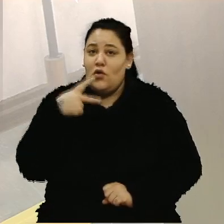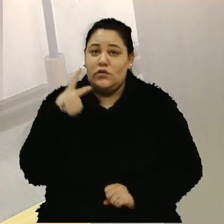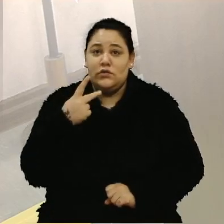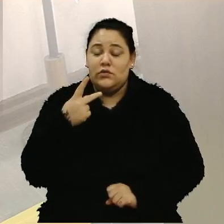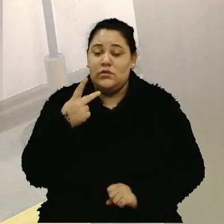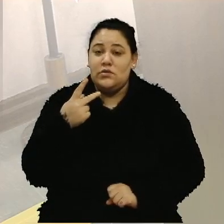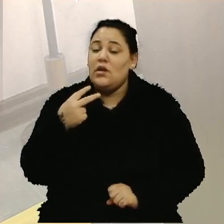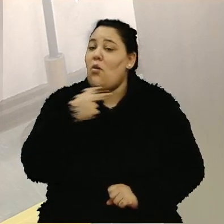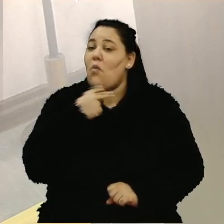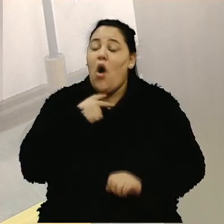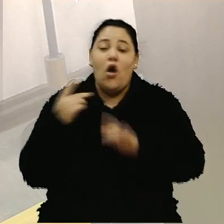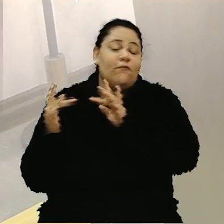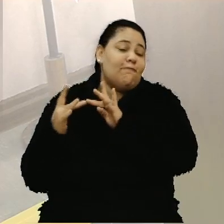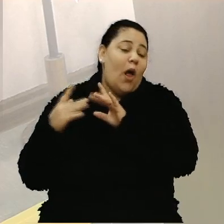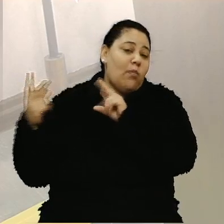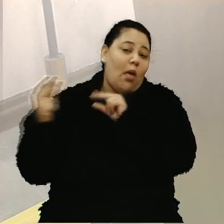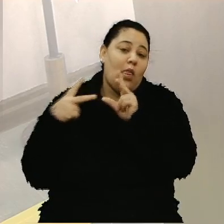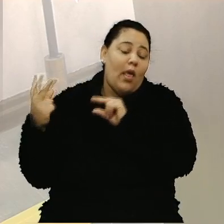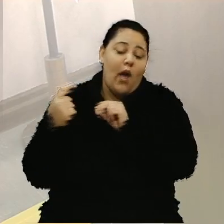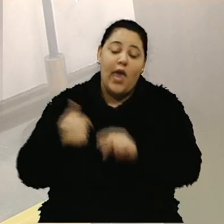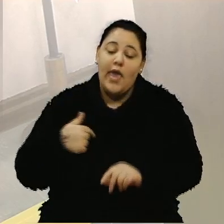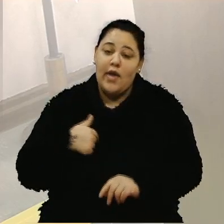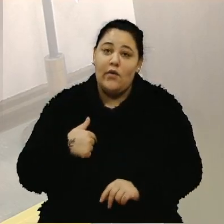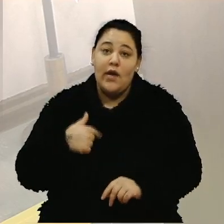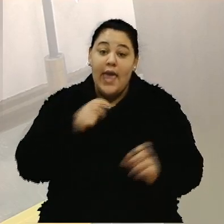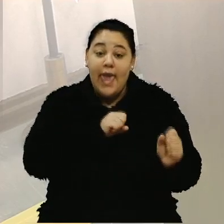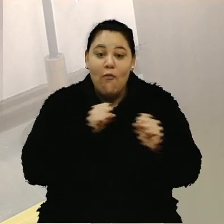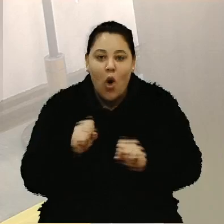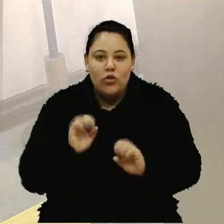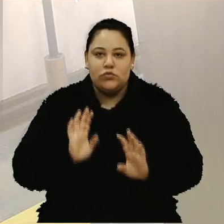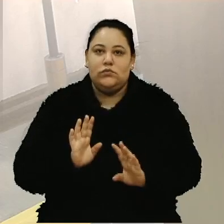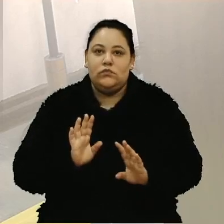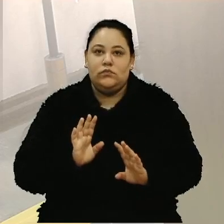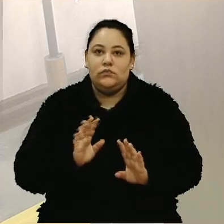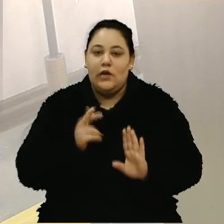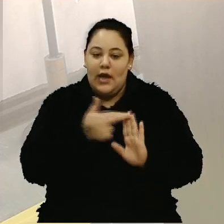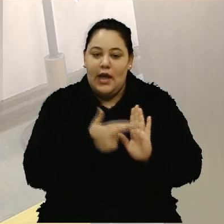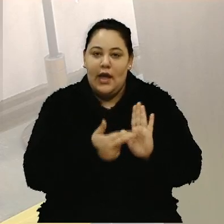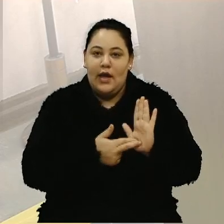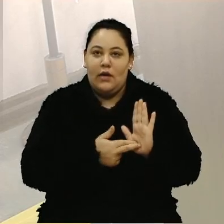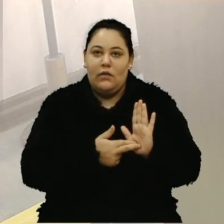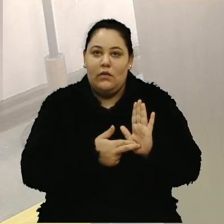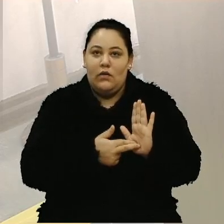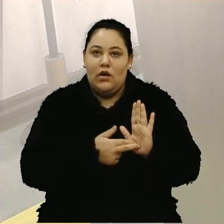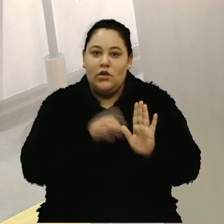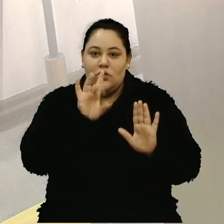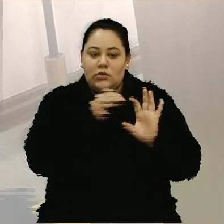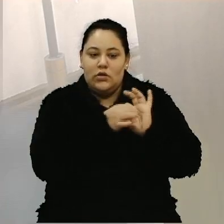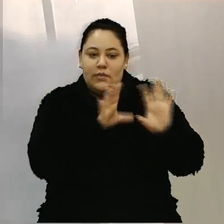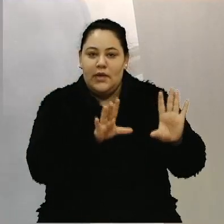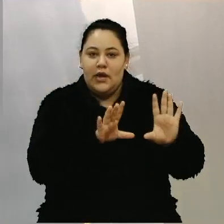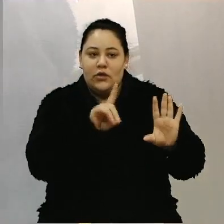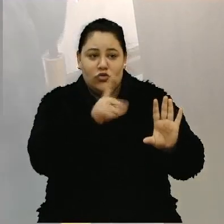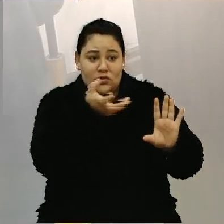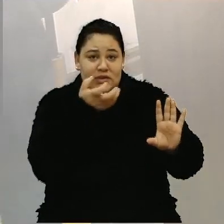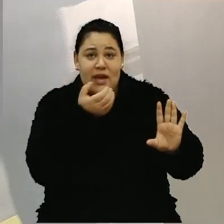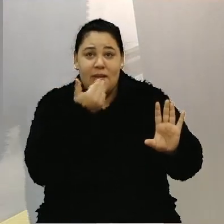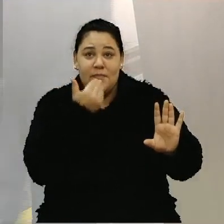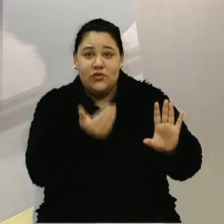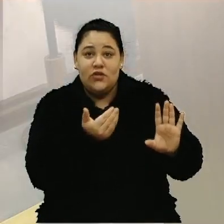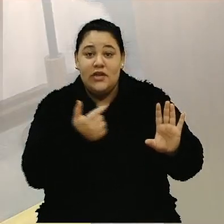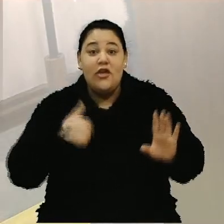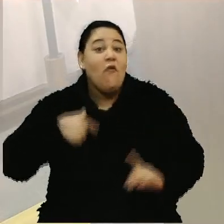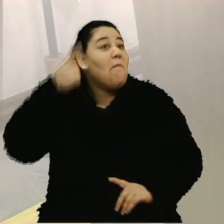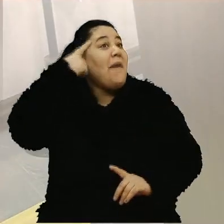enquanto eu tiver com a palavra, eu posso. O regimento, é só se eu ceder, se a senhora quiser a parte tem que pedir e eu vou pensar se